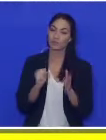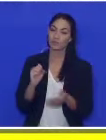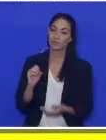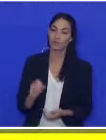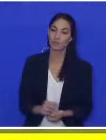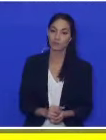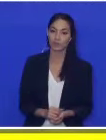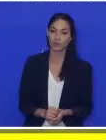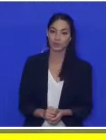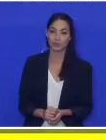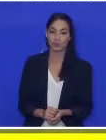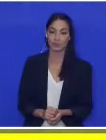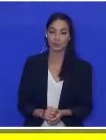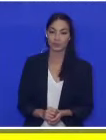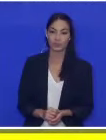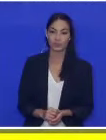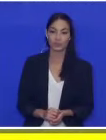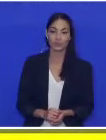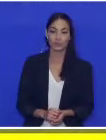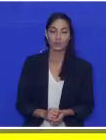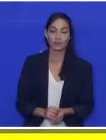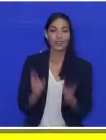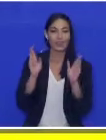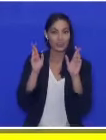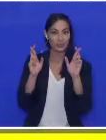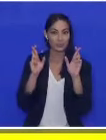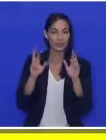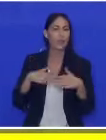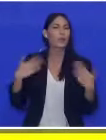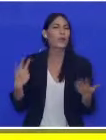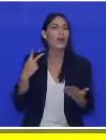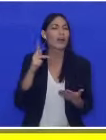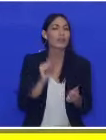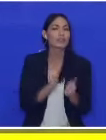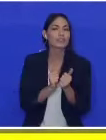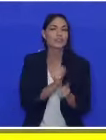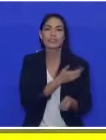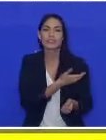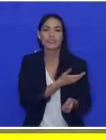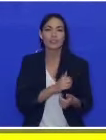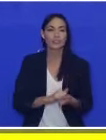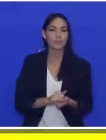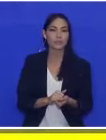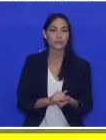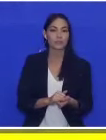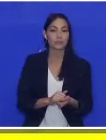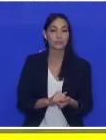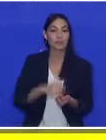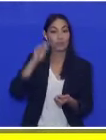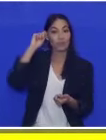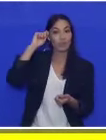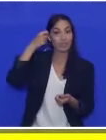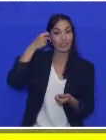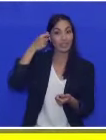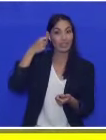de 01 a 80. Estamos na torcida, qual é o seu time do coração? Está na tela. Bola